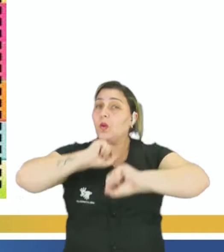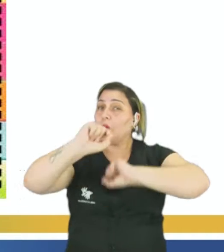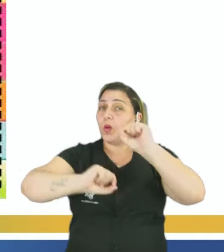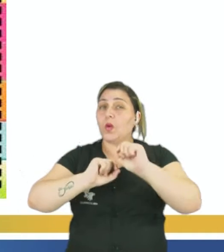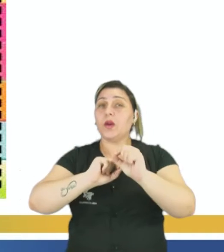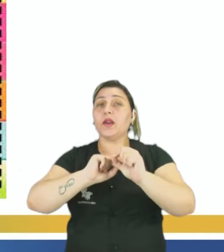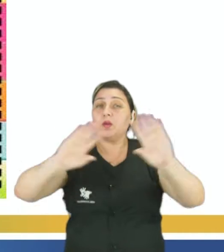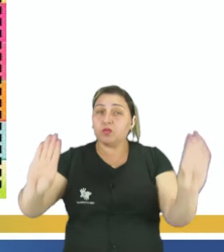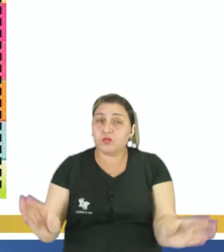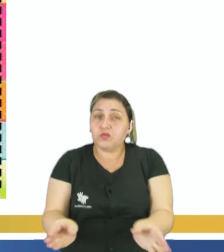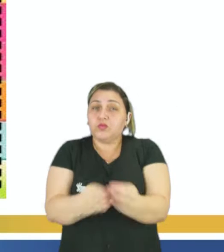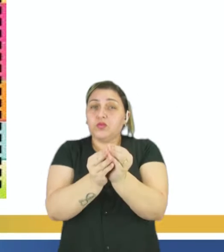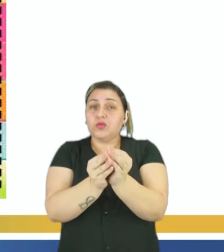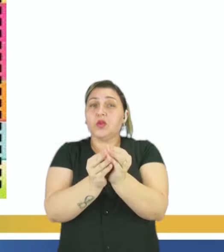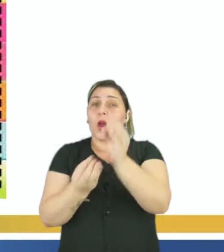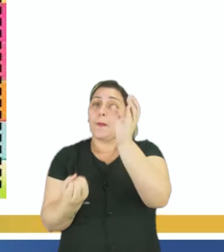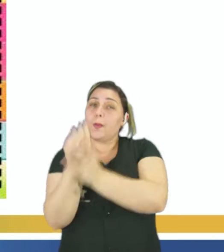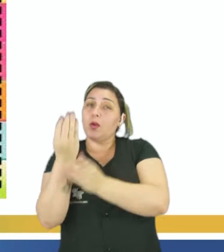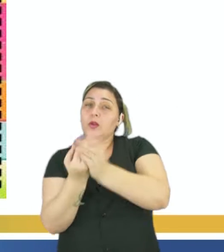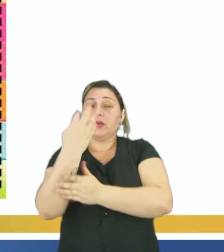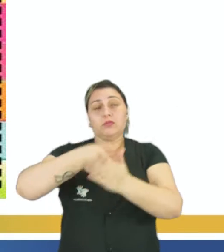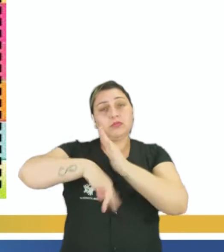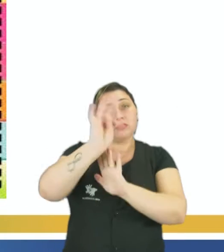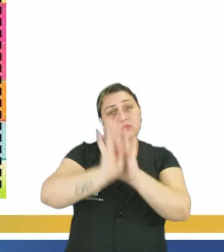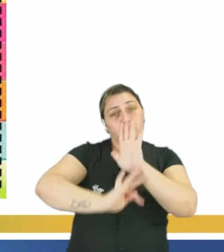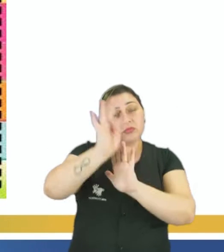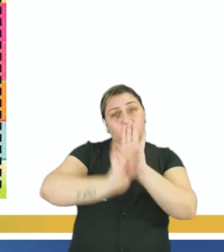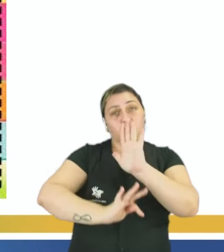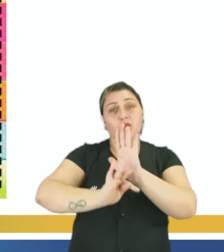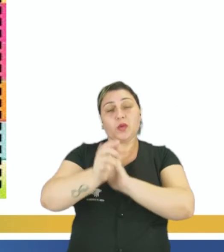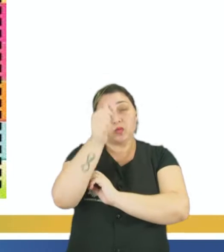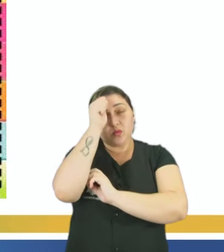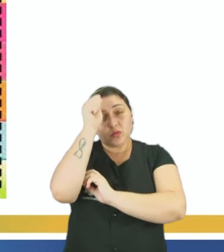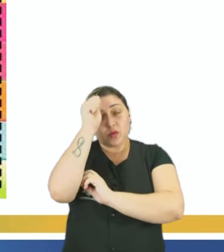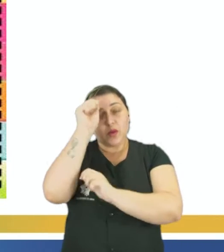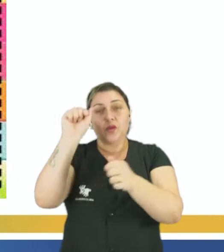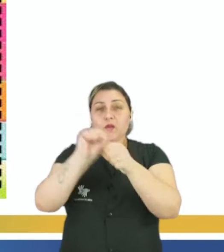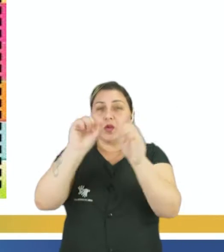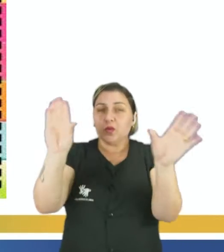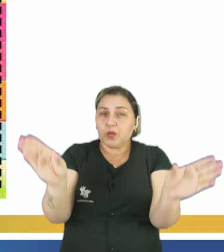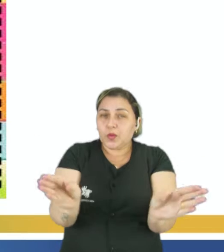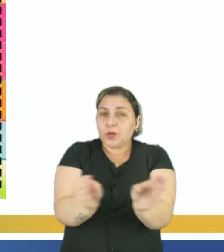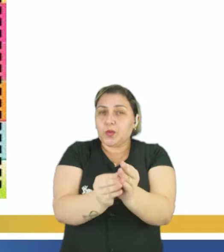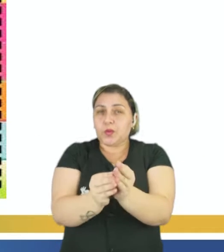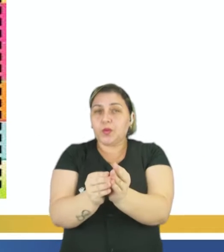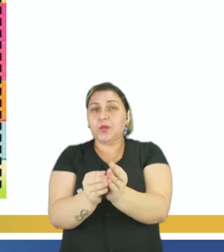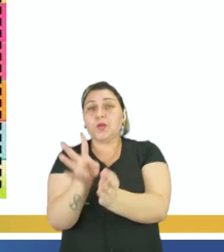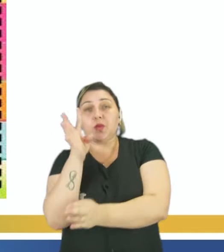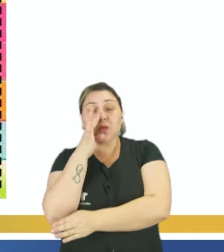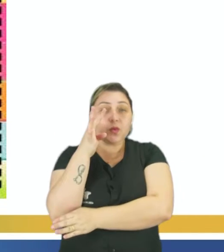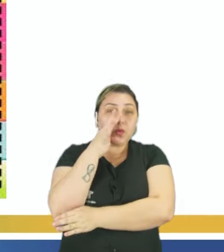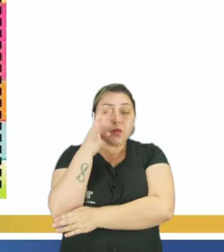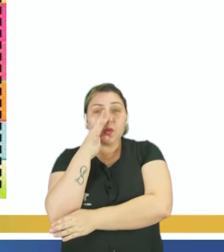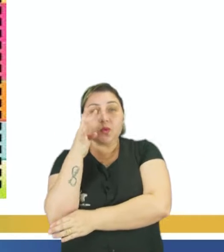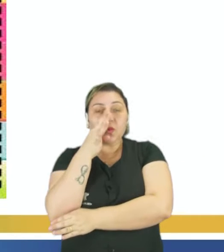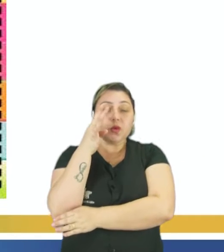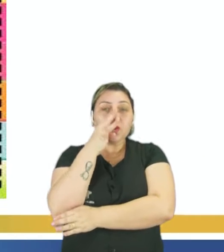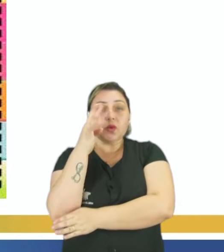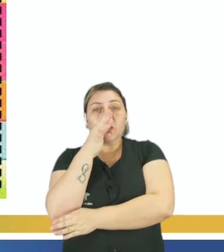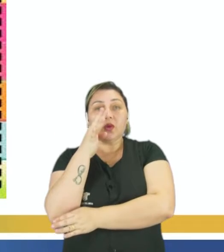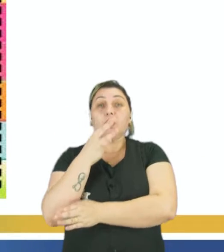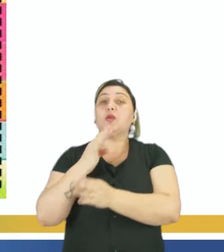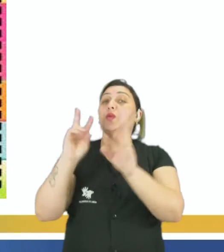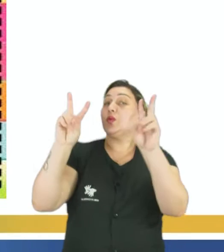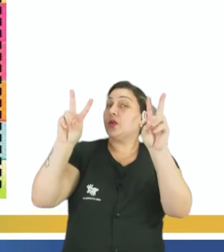uma resenha? É uma produção textual em que o autor faz uma breve apreciação, tá? De